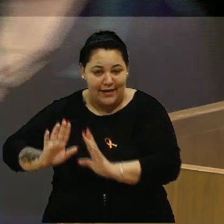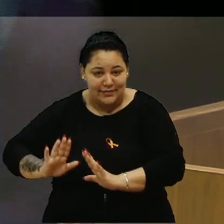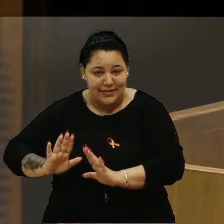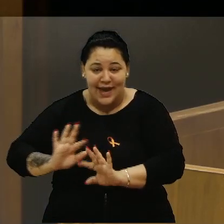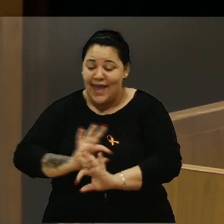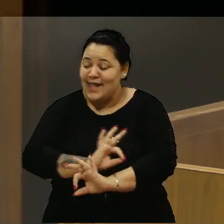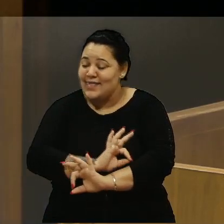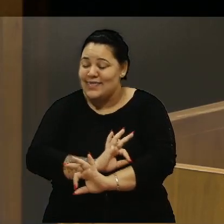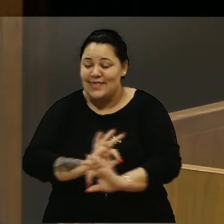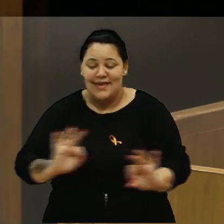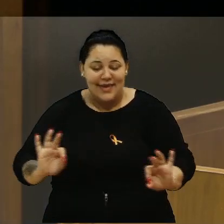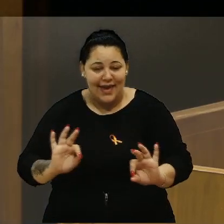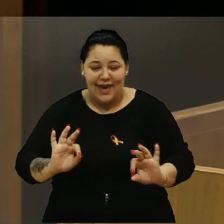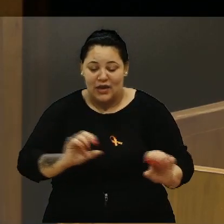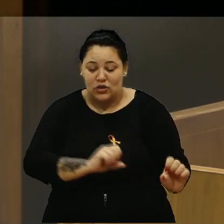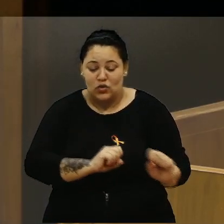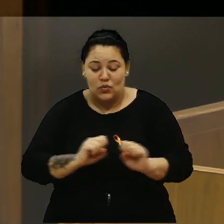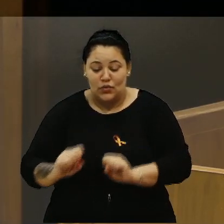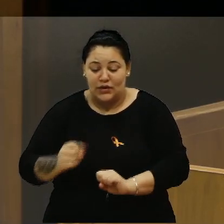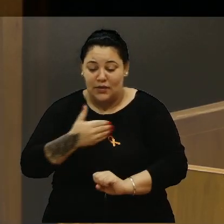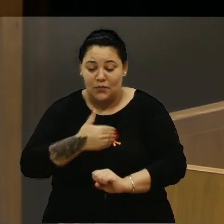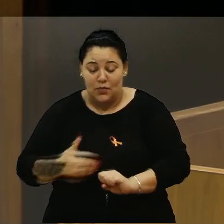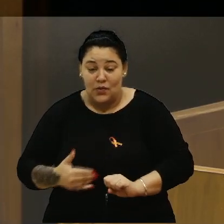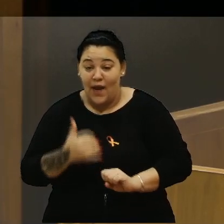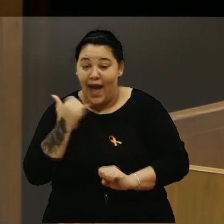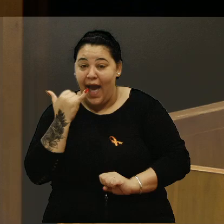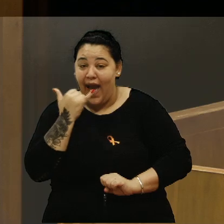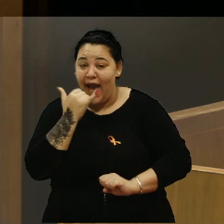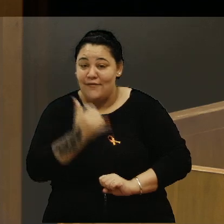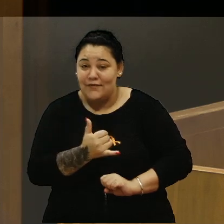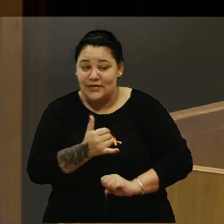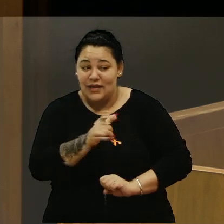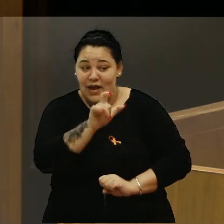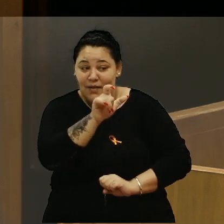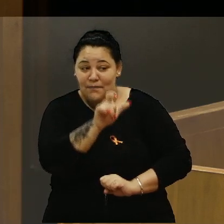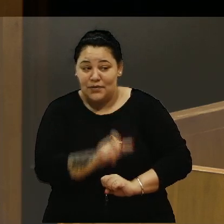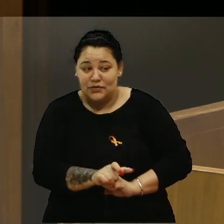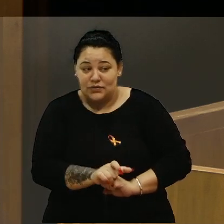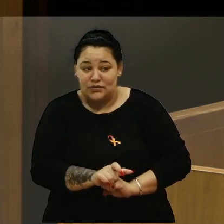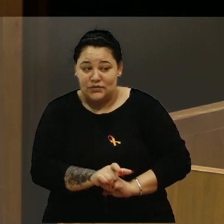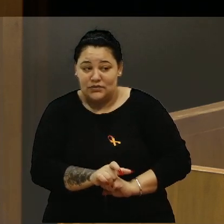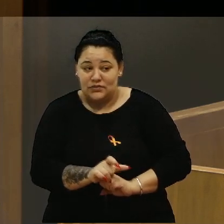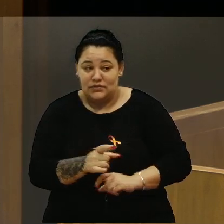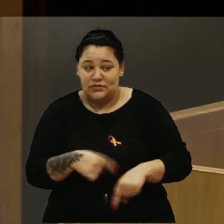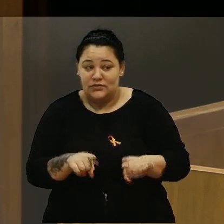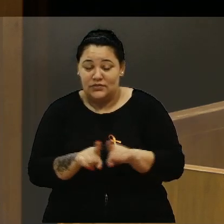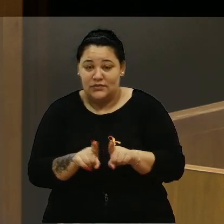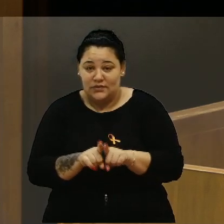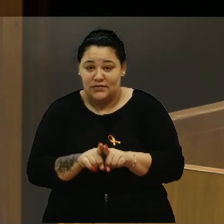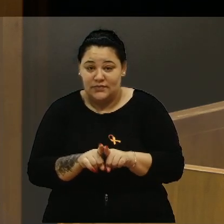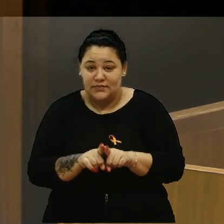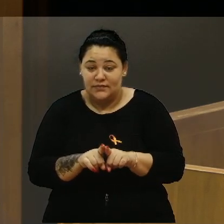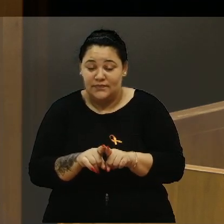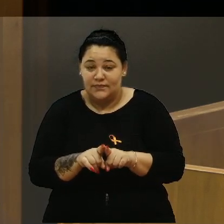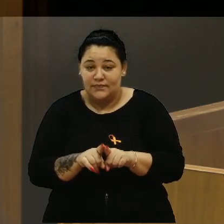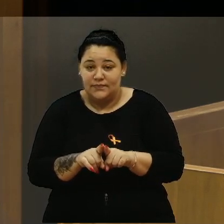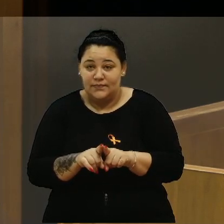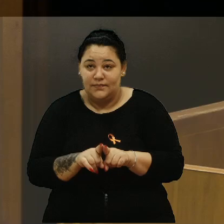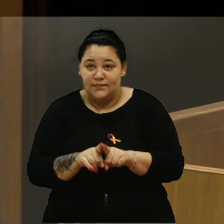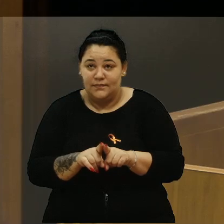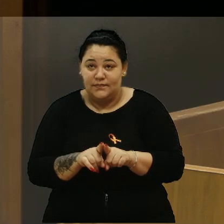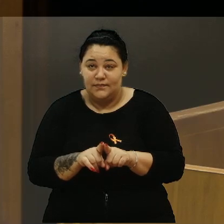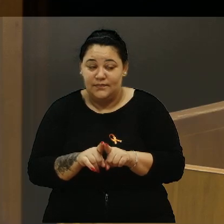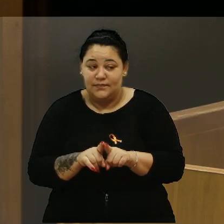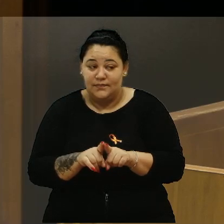poder público adverte esta pessoa que no terreno ao lado existe